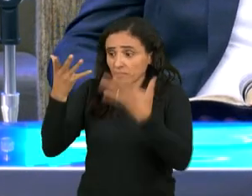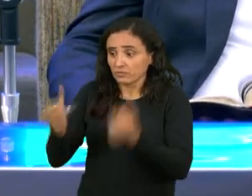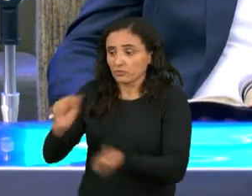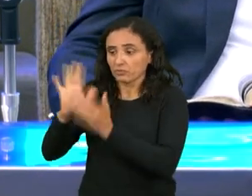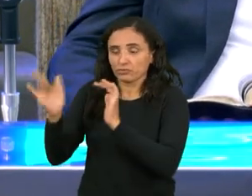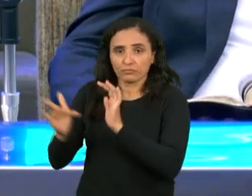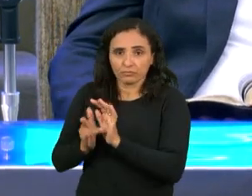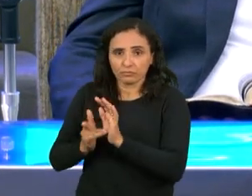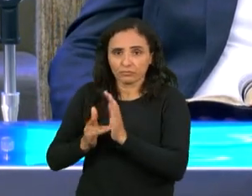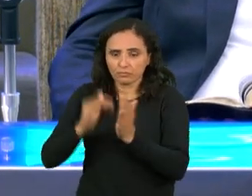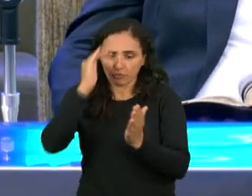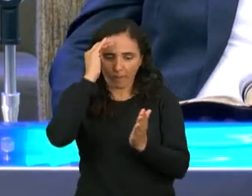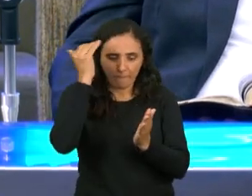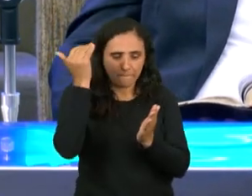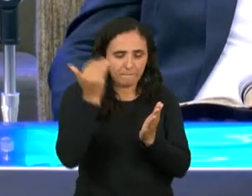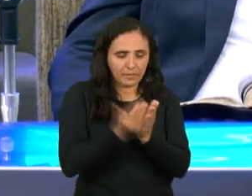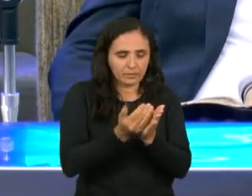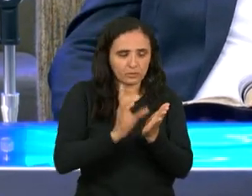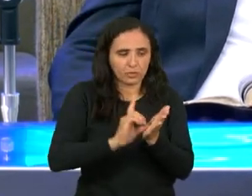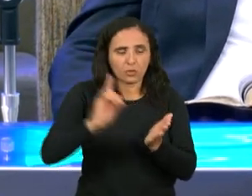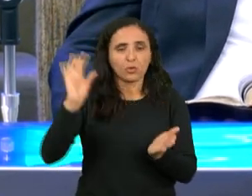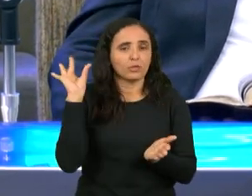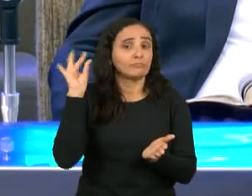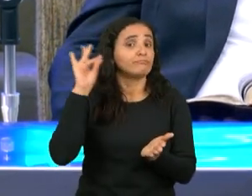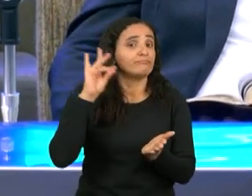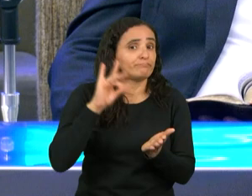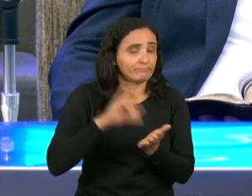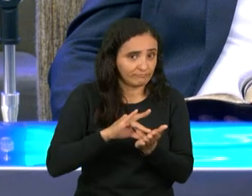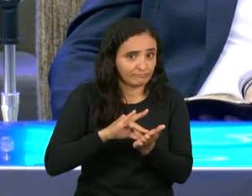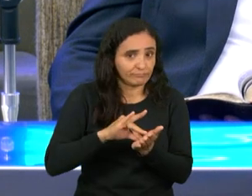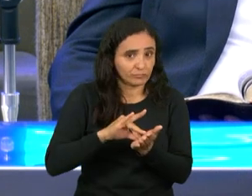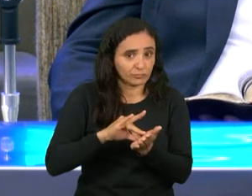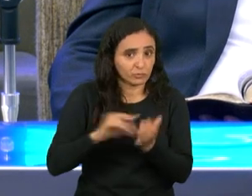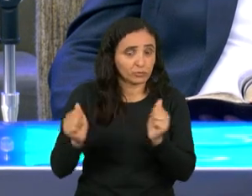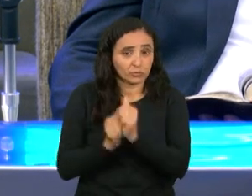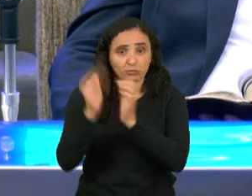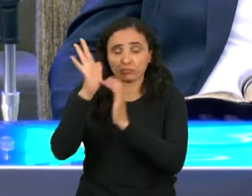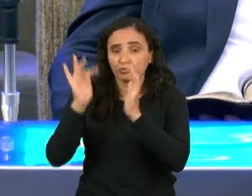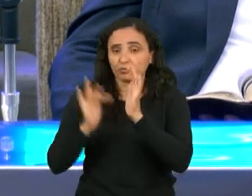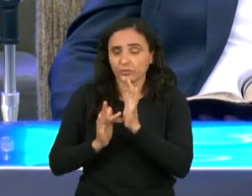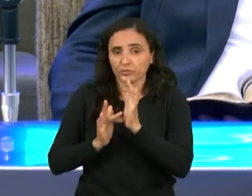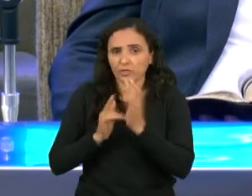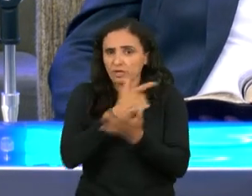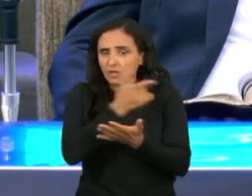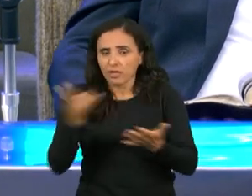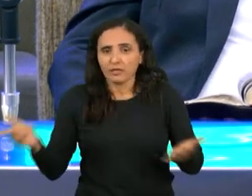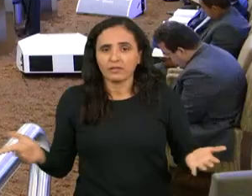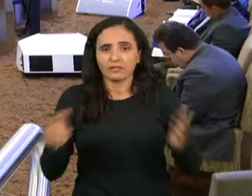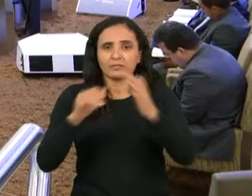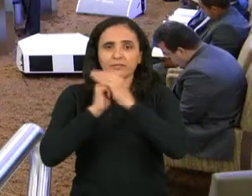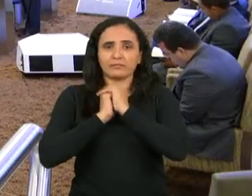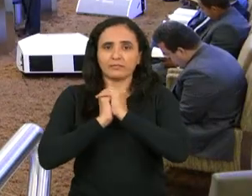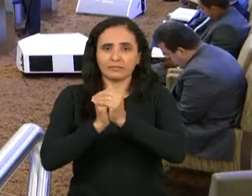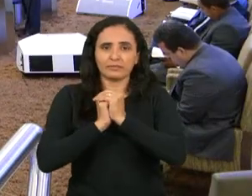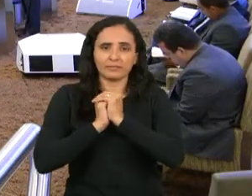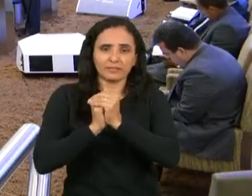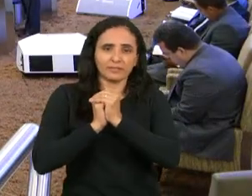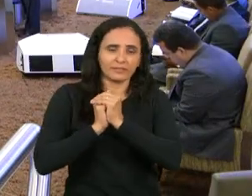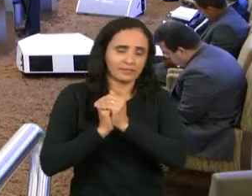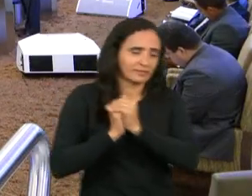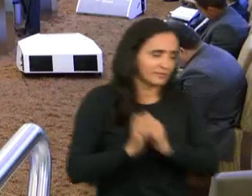está a verdade em Jesus quem diz Amém irmãos